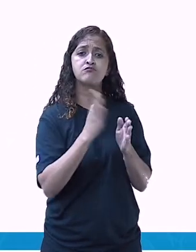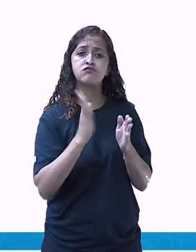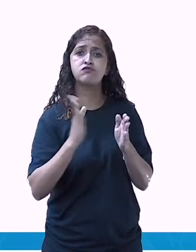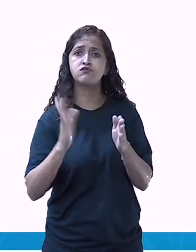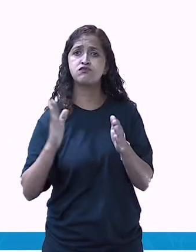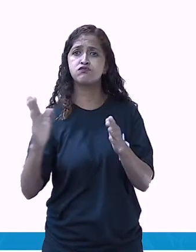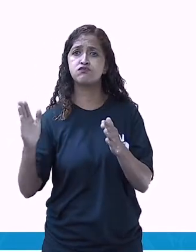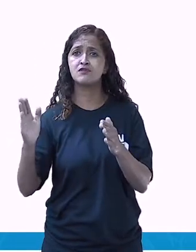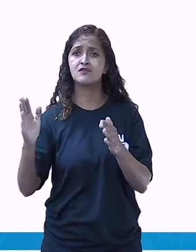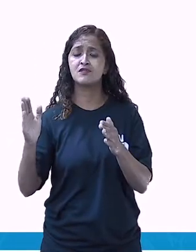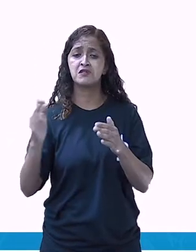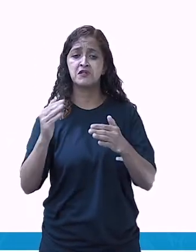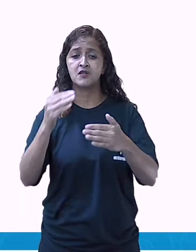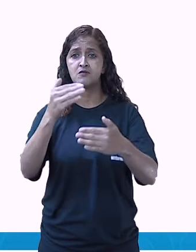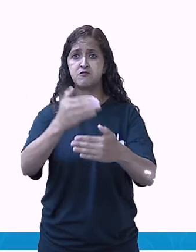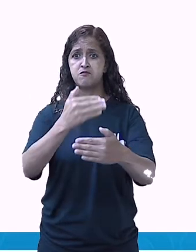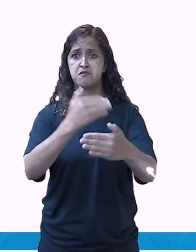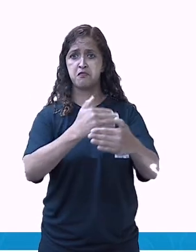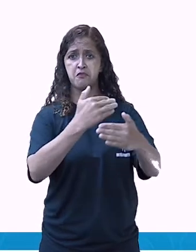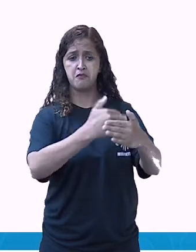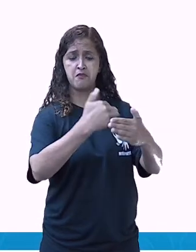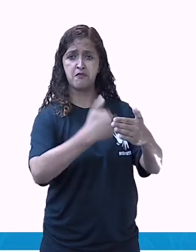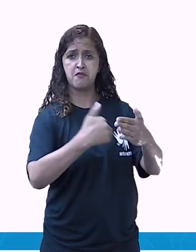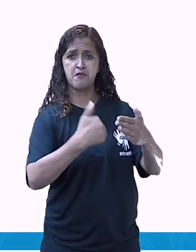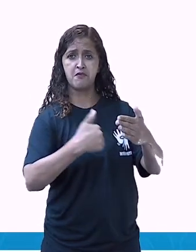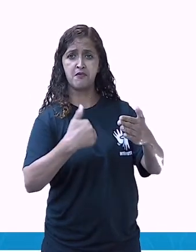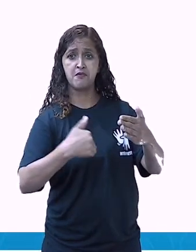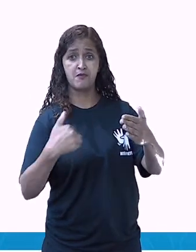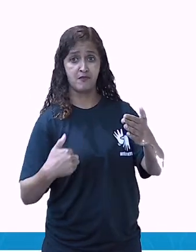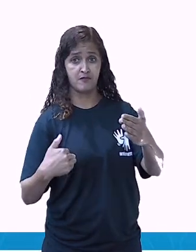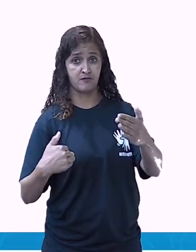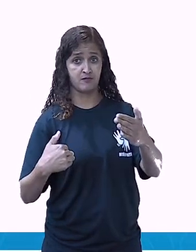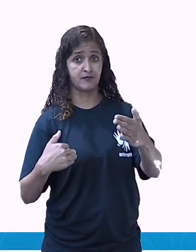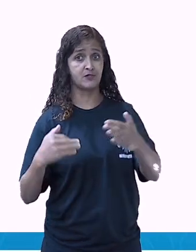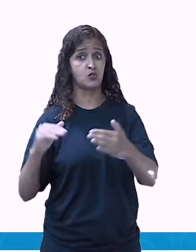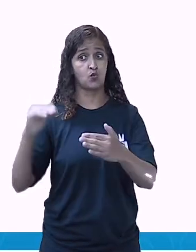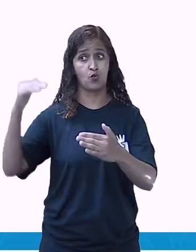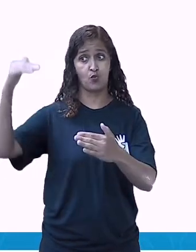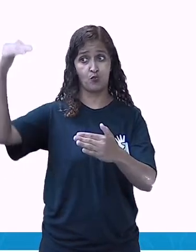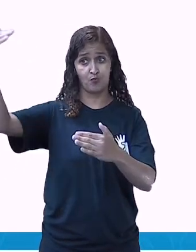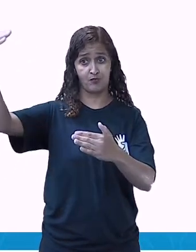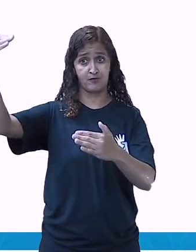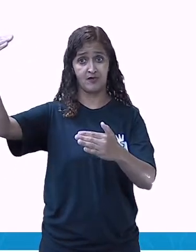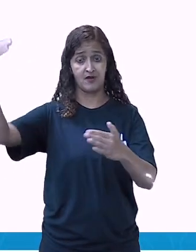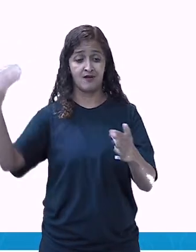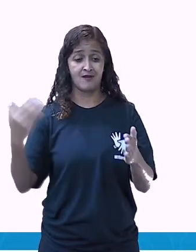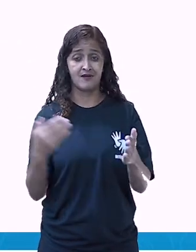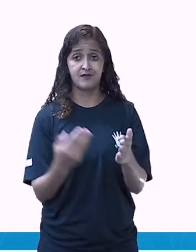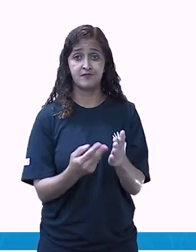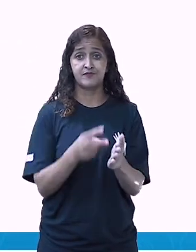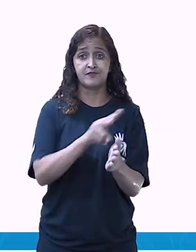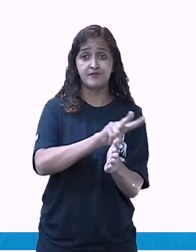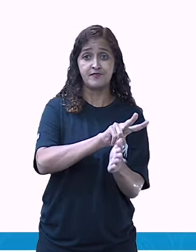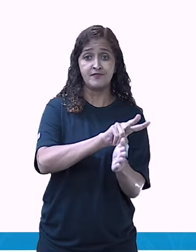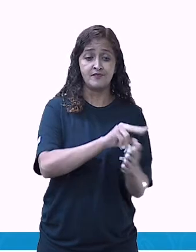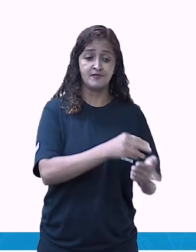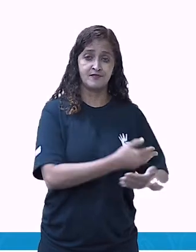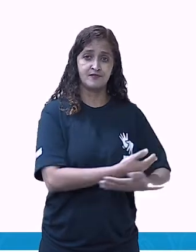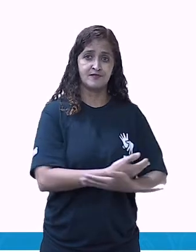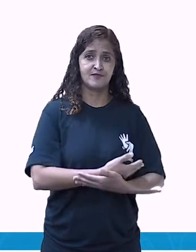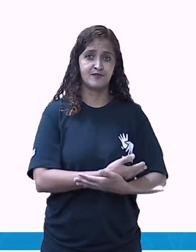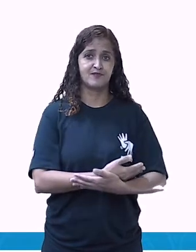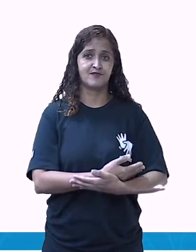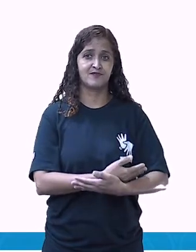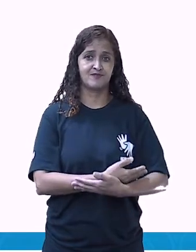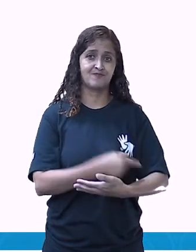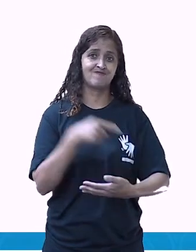decrescente. O que é decrescente? É do maior para o menor, é descendo as